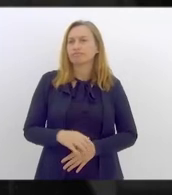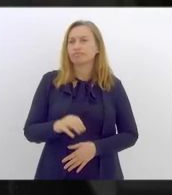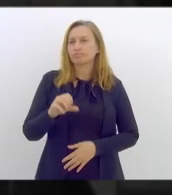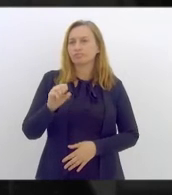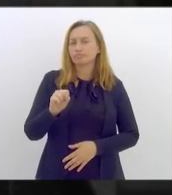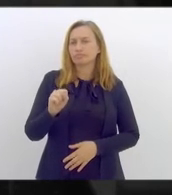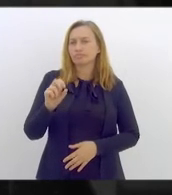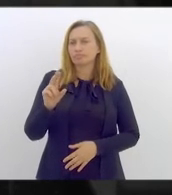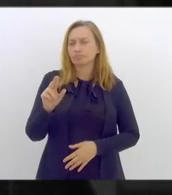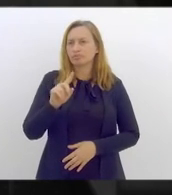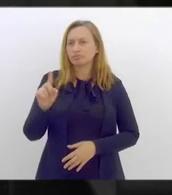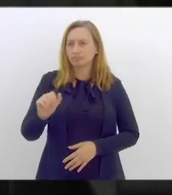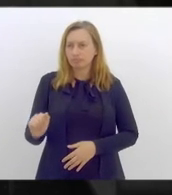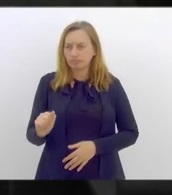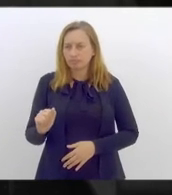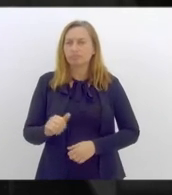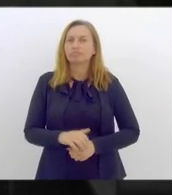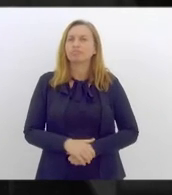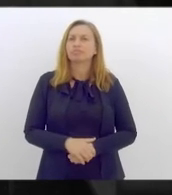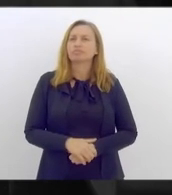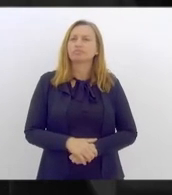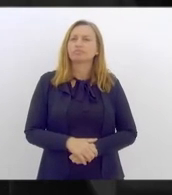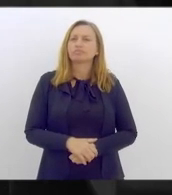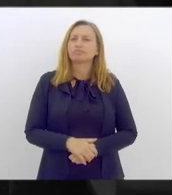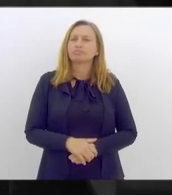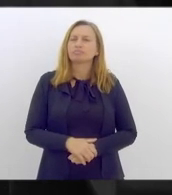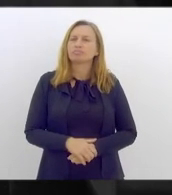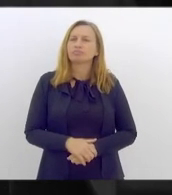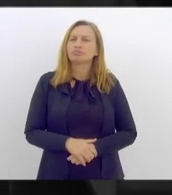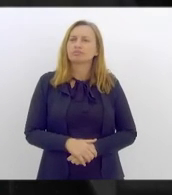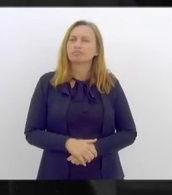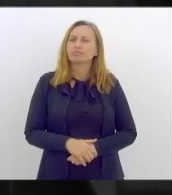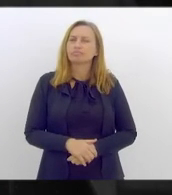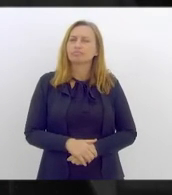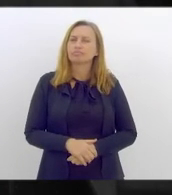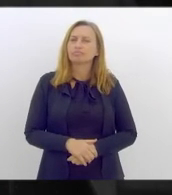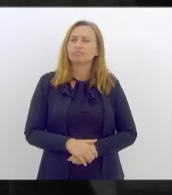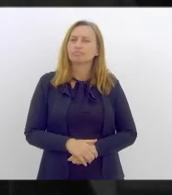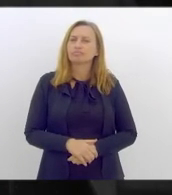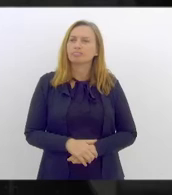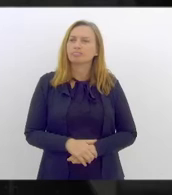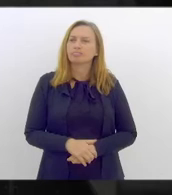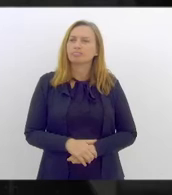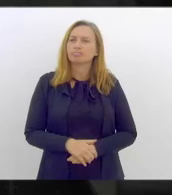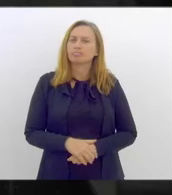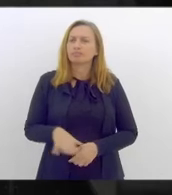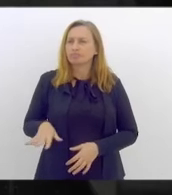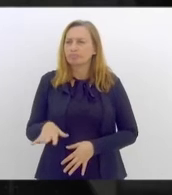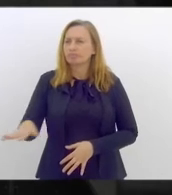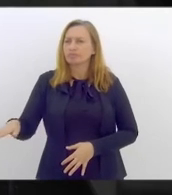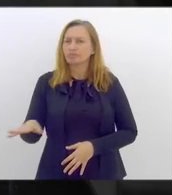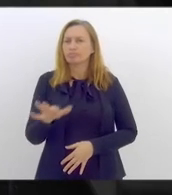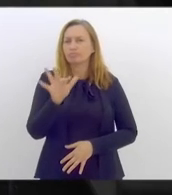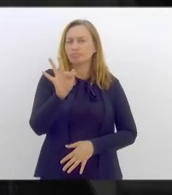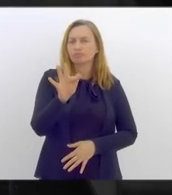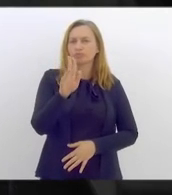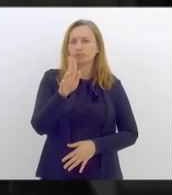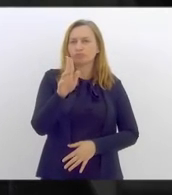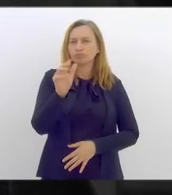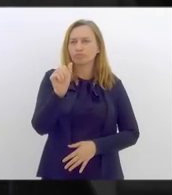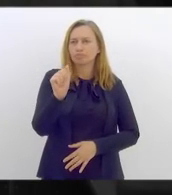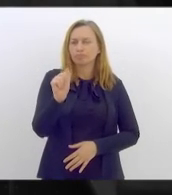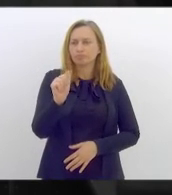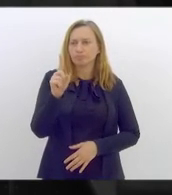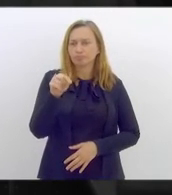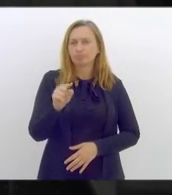Marques ali vive está situada nas imediações do chamado Morro do fubá ali